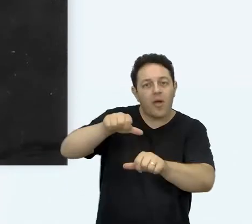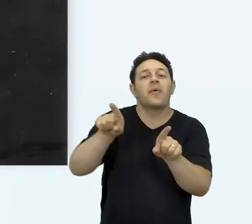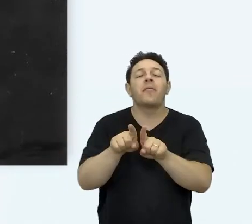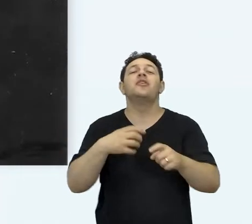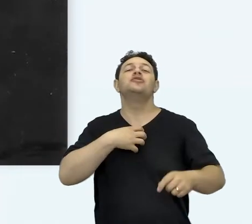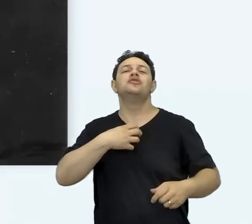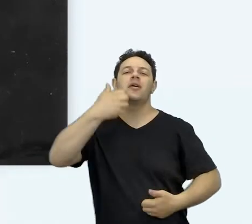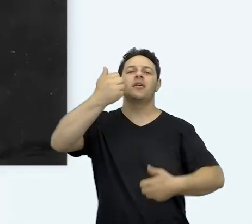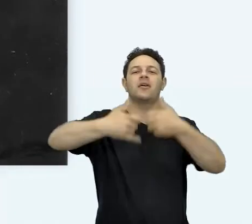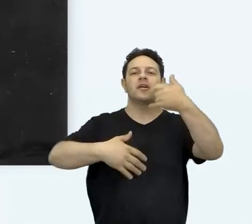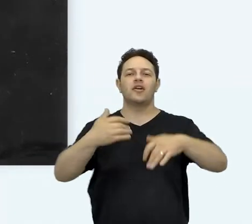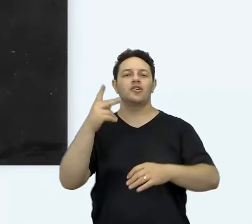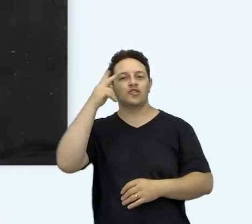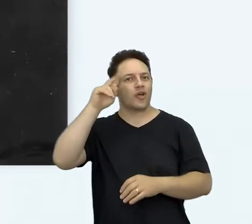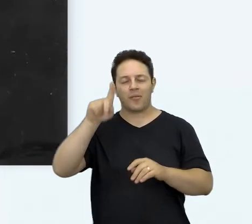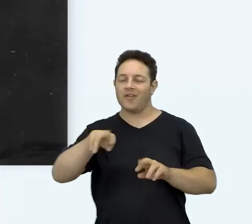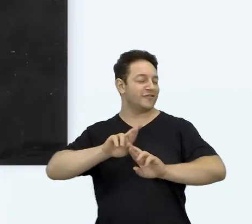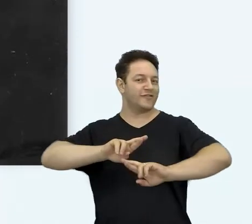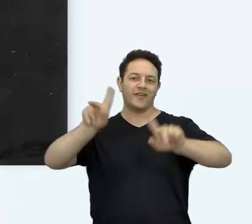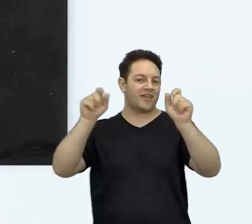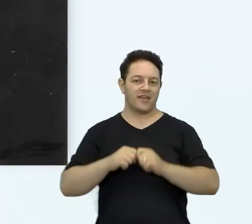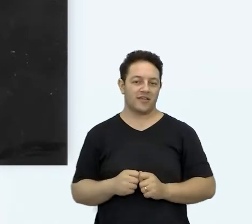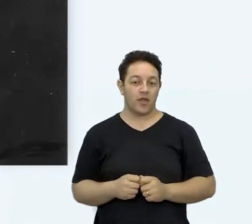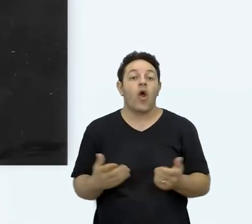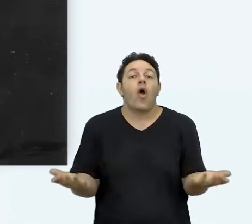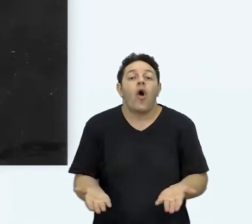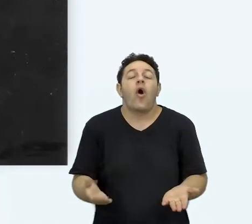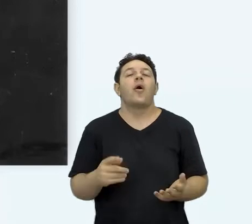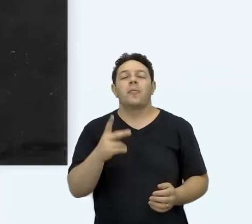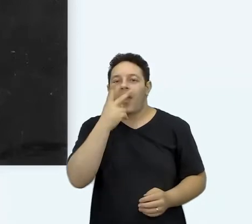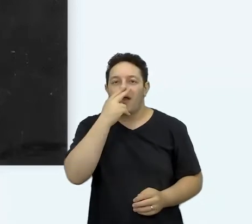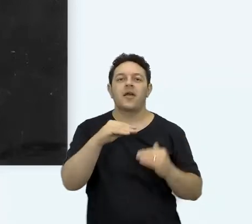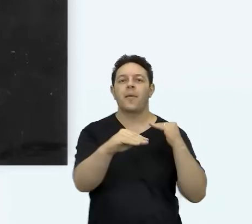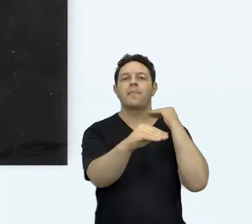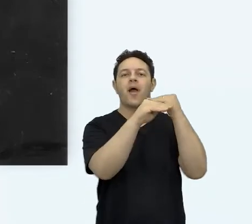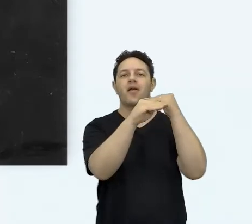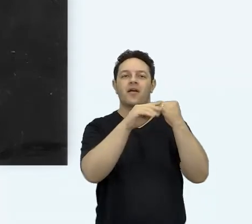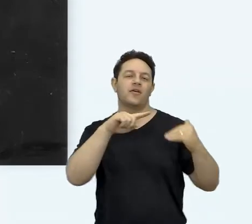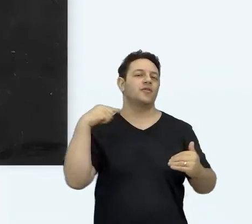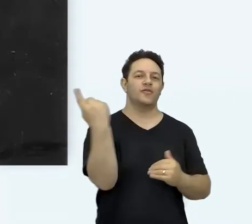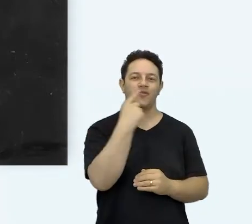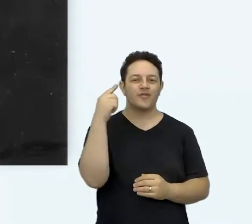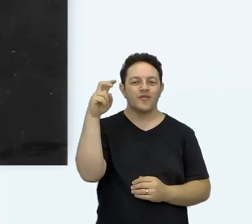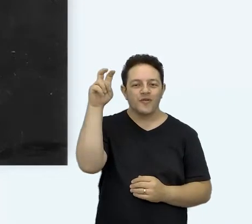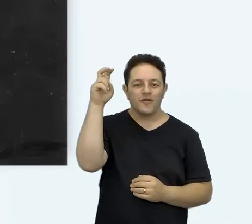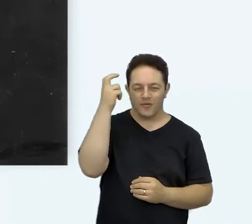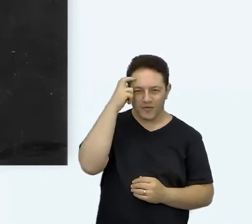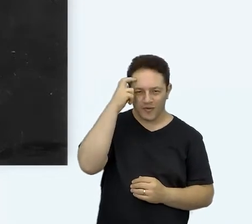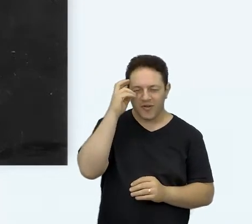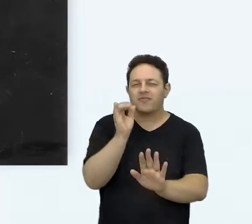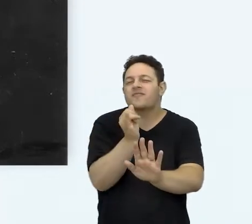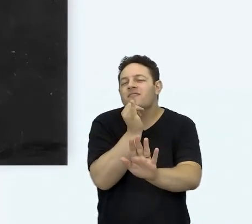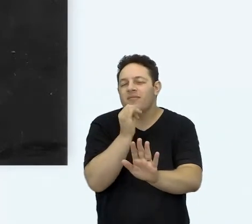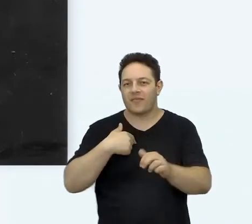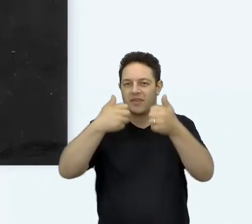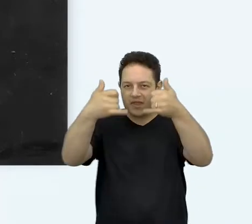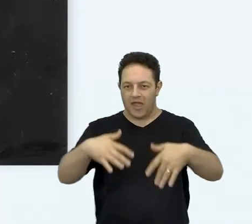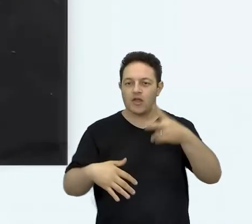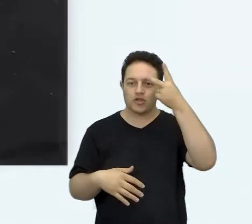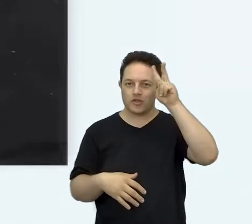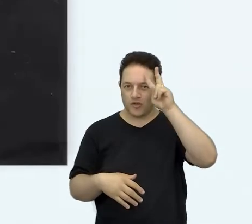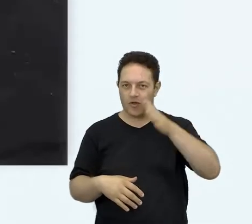essas histórias. Atualmente a gente está vivendo um fenômeno de padronização cultural. Para exemplificar isso, eu vou contar uma história que aconteceu comigo.